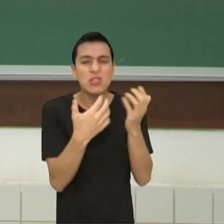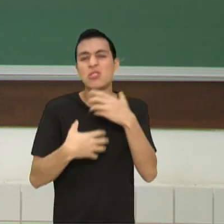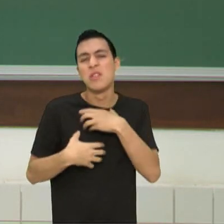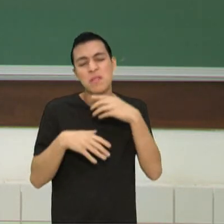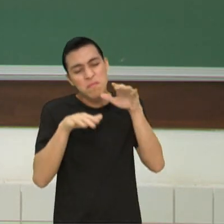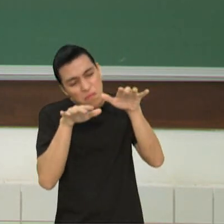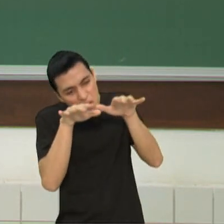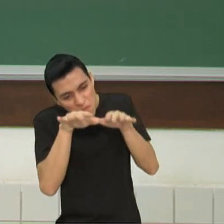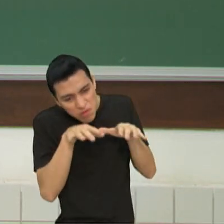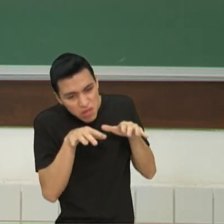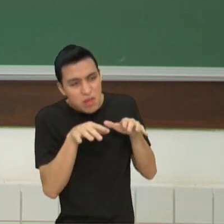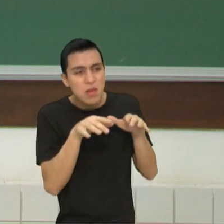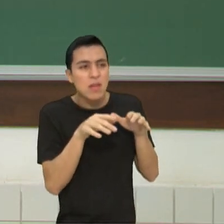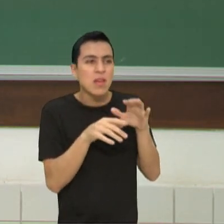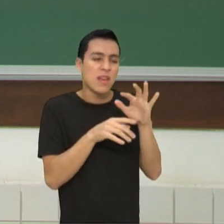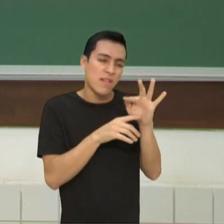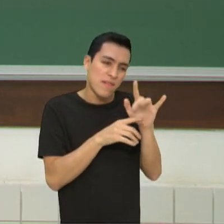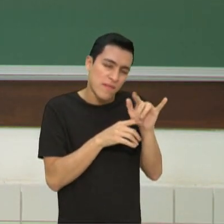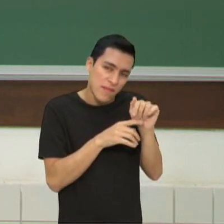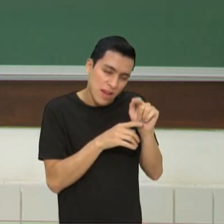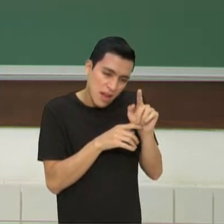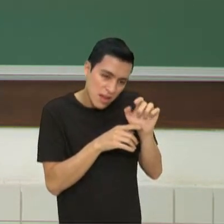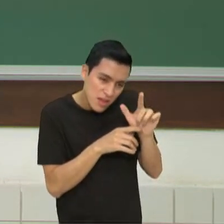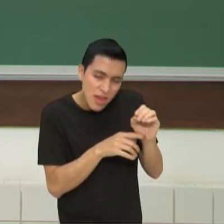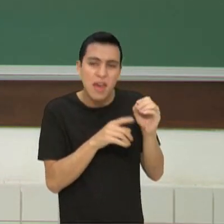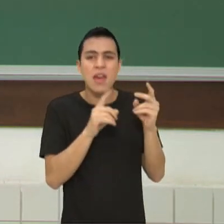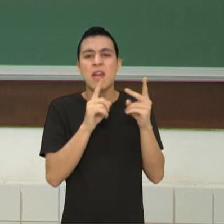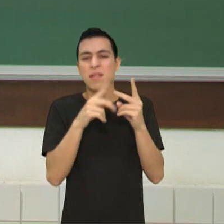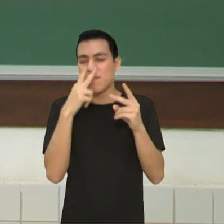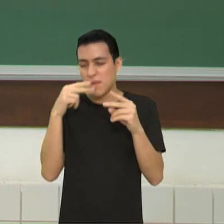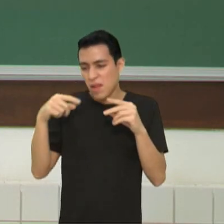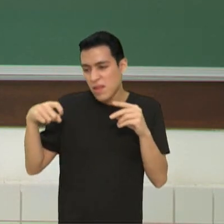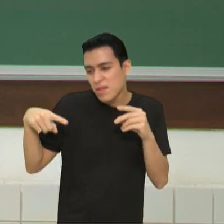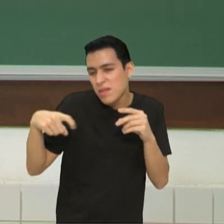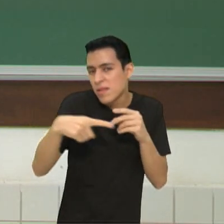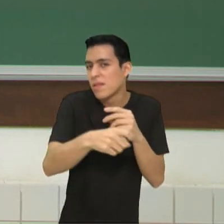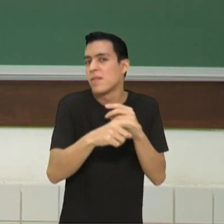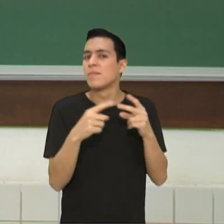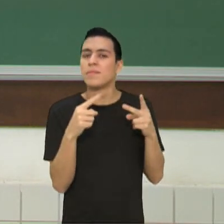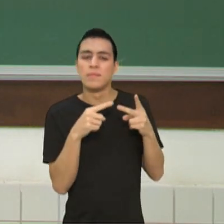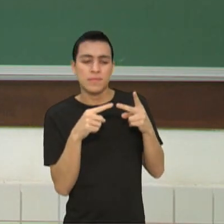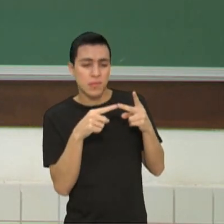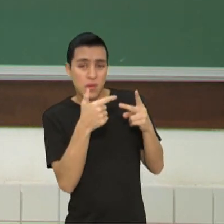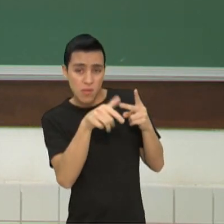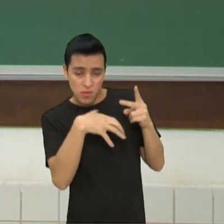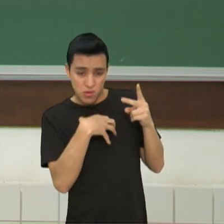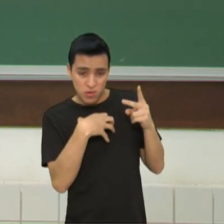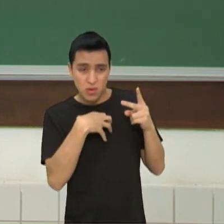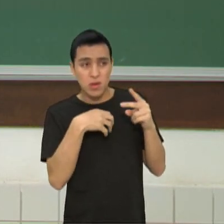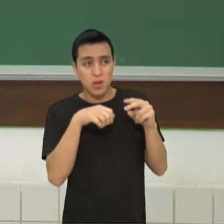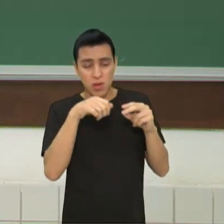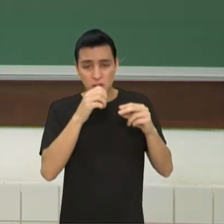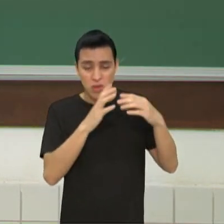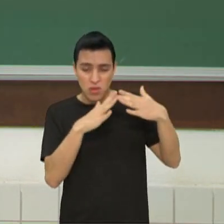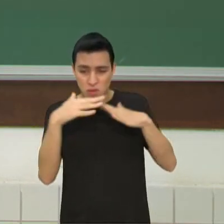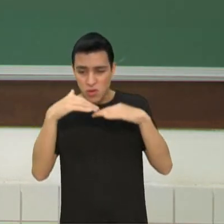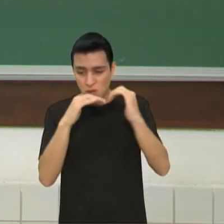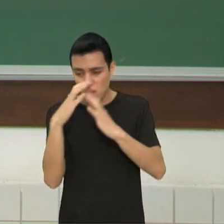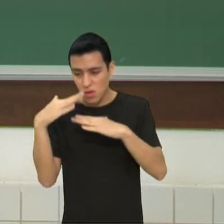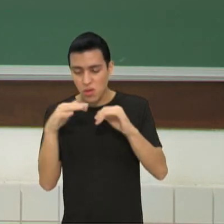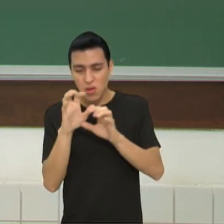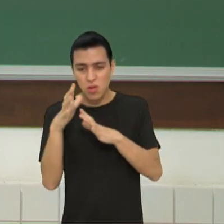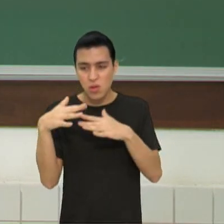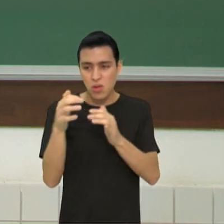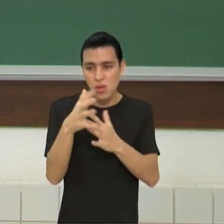movimentação, protozoários com flagelo, lembra? Comparei aos espermatozoides. Protozoários que se movem mudando o formato do